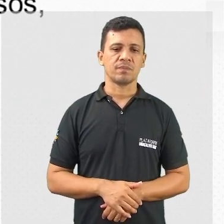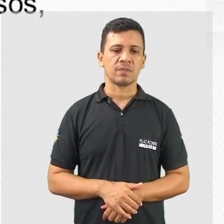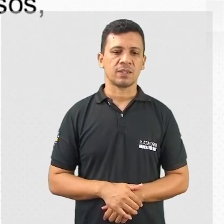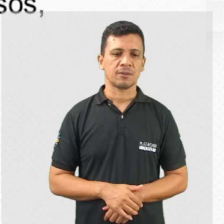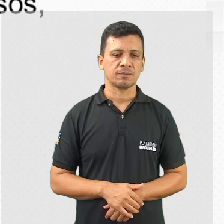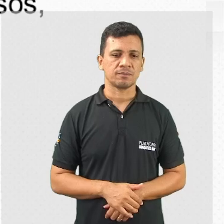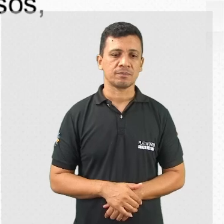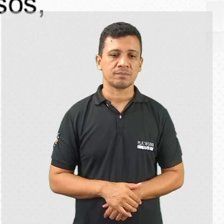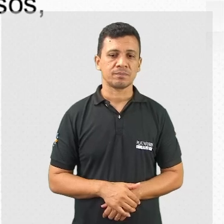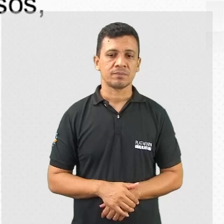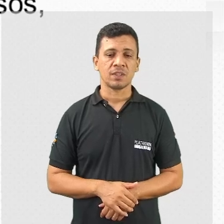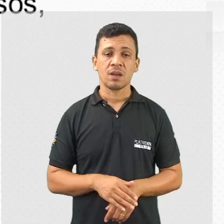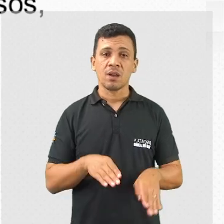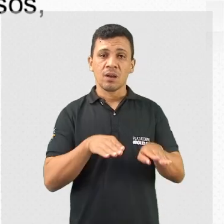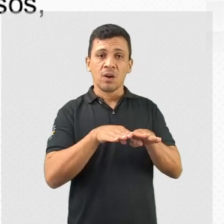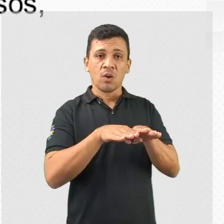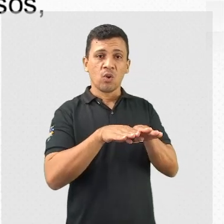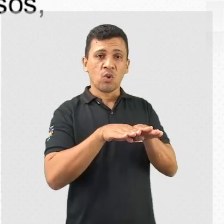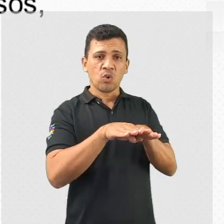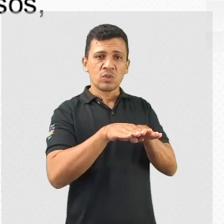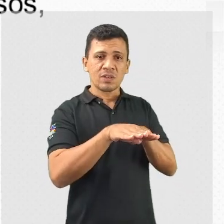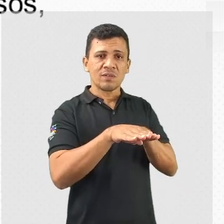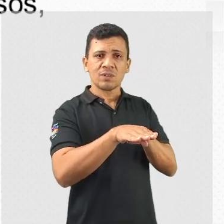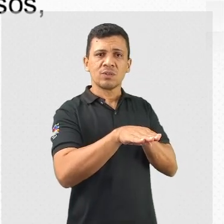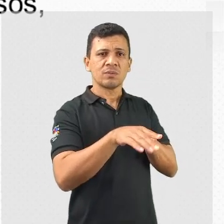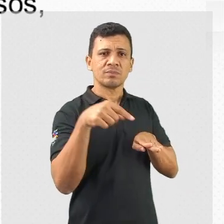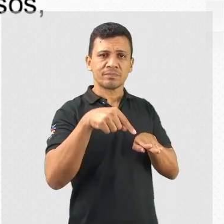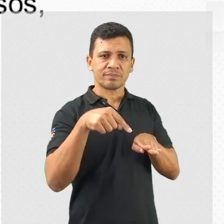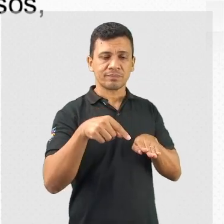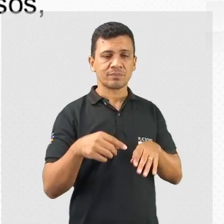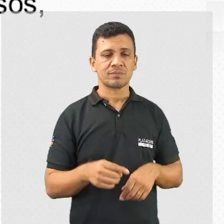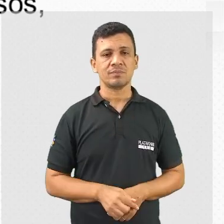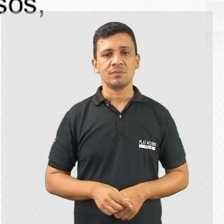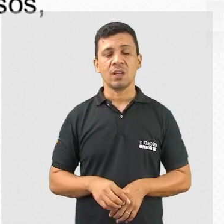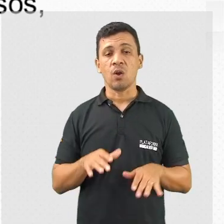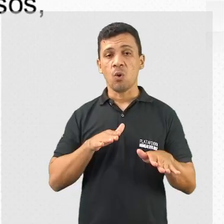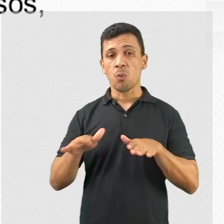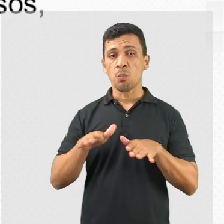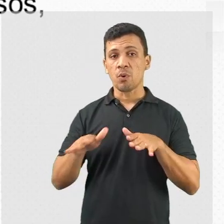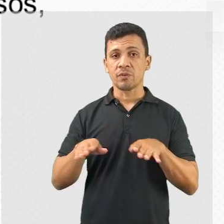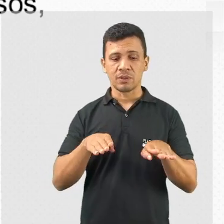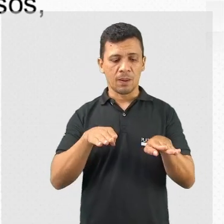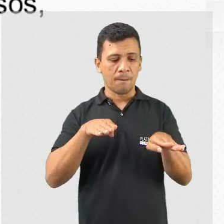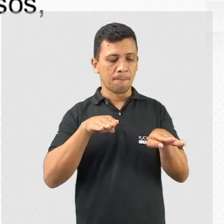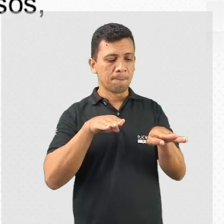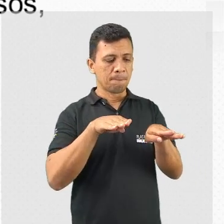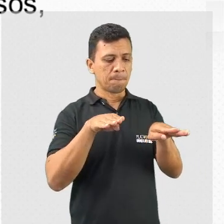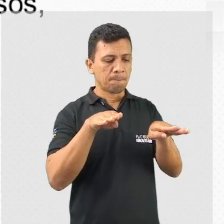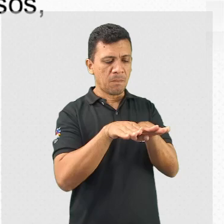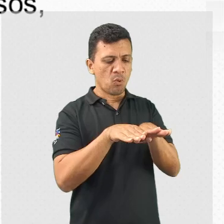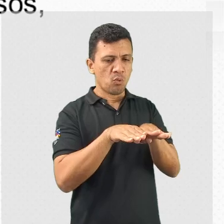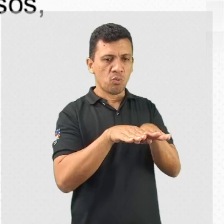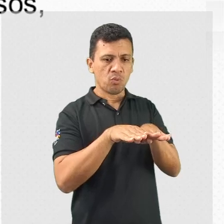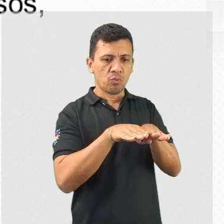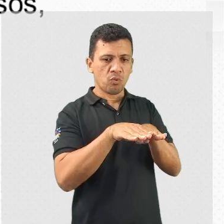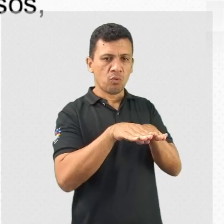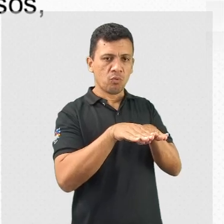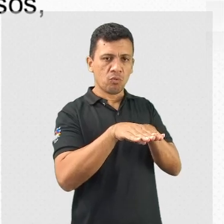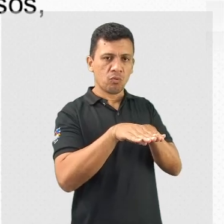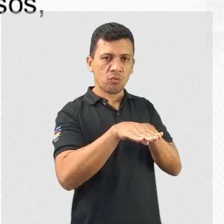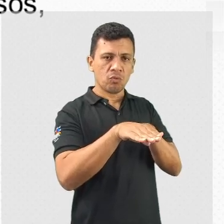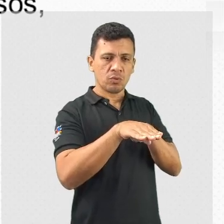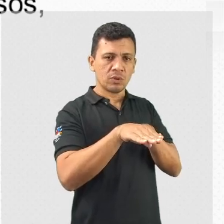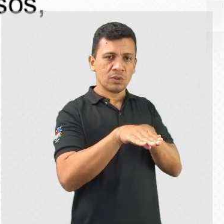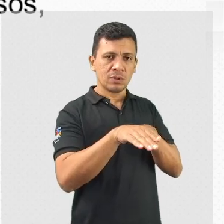Então vamos lá, limite transformante ou conservativo. No movimento transformante, as placas deslizam umas sobre as outras,